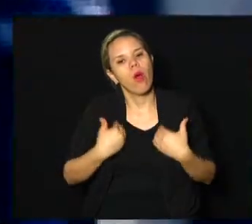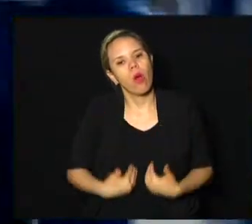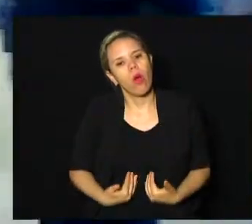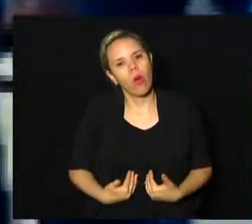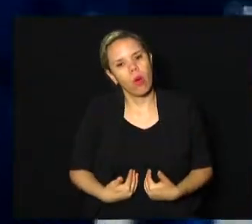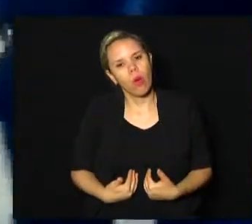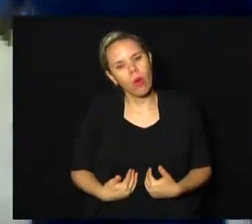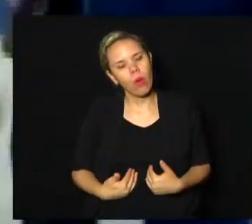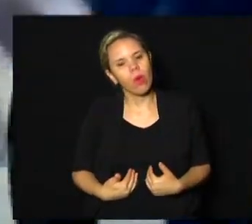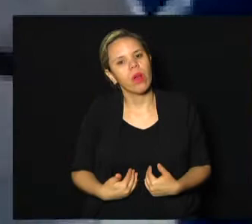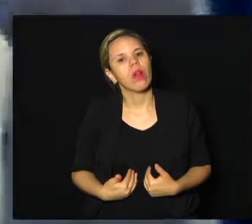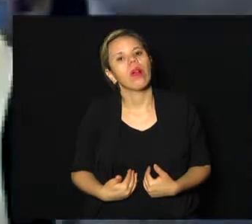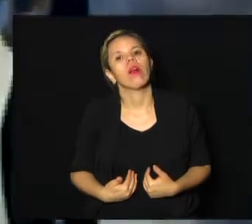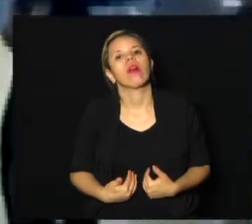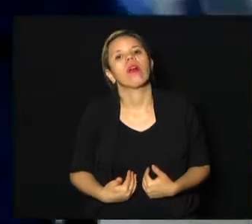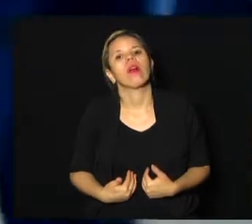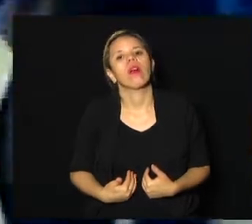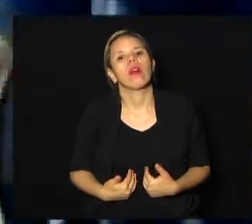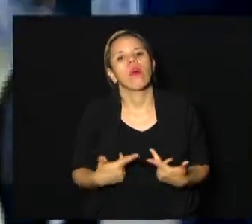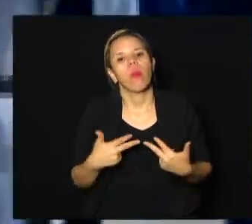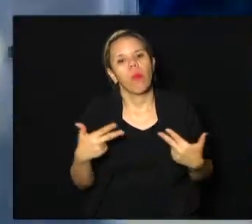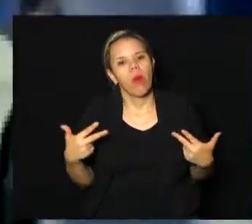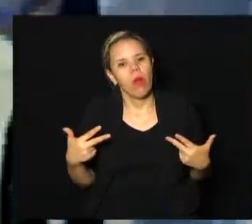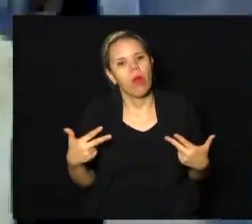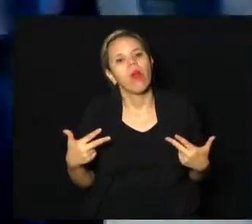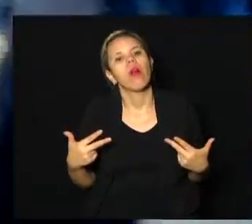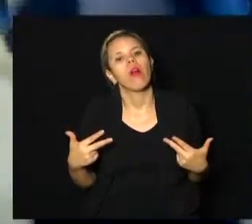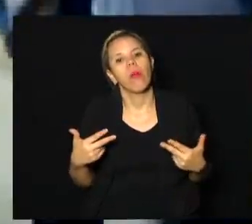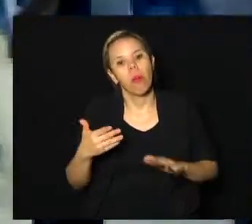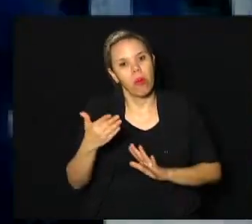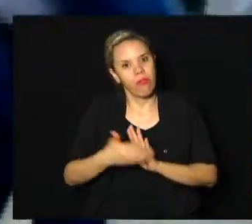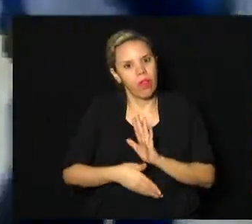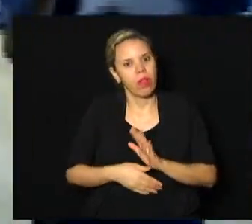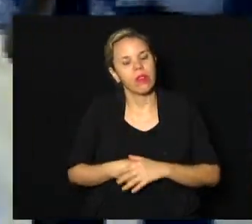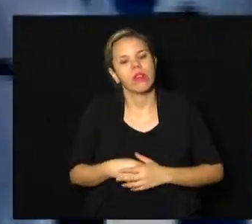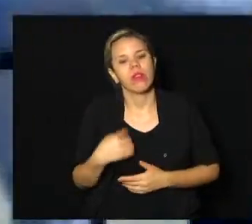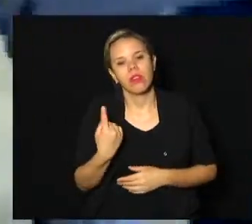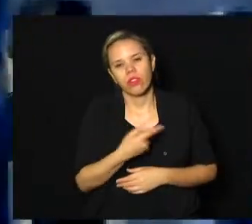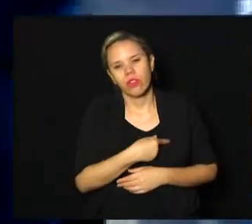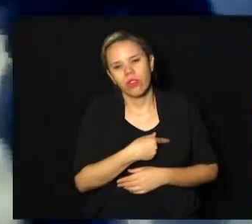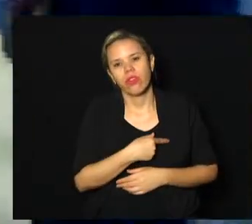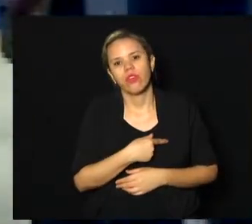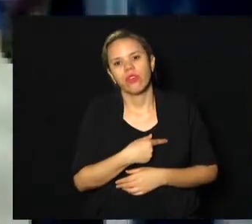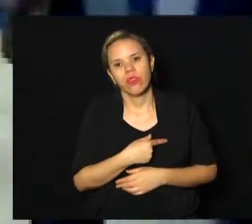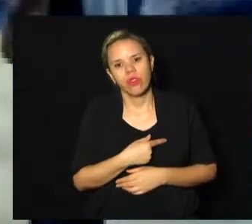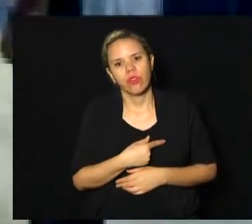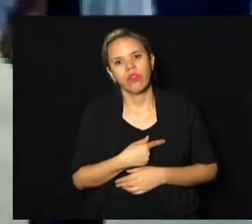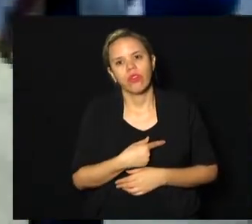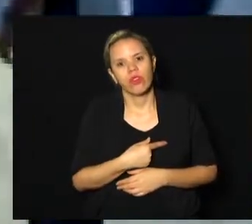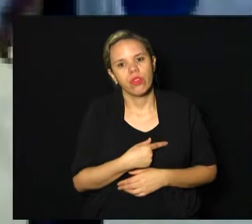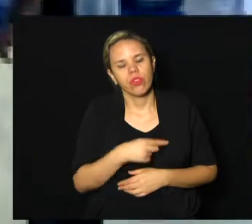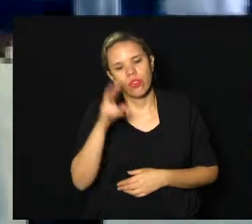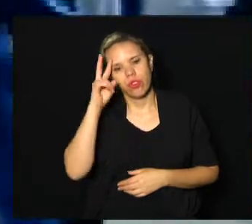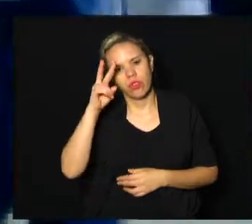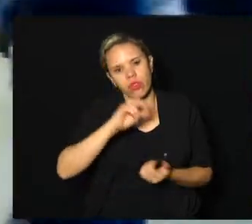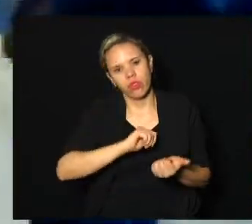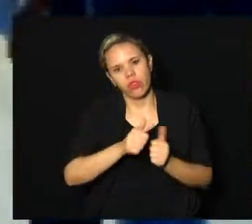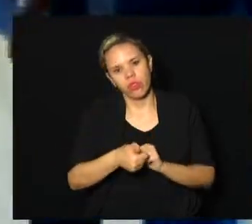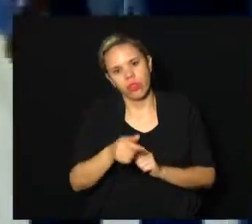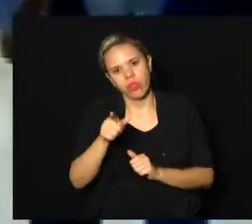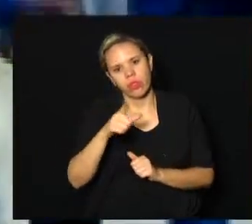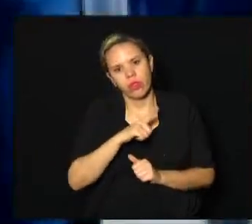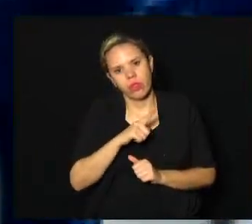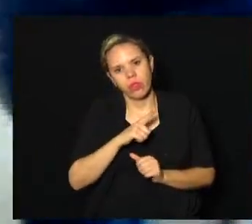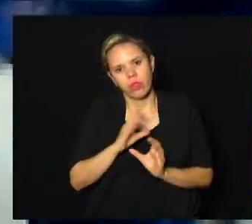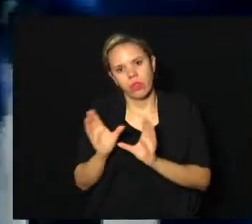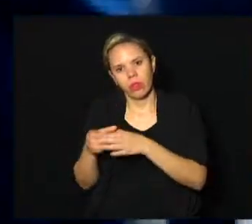para isso. Isso é uma coisa que está extremamente provada. Se a gente pegar a nossa história do esporte, né? Se você pegar